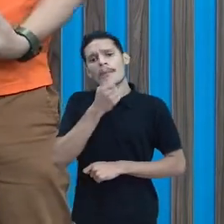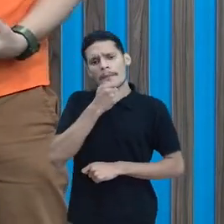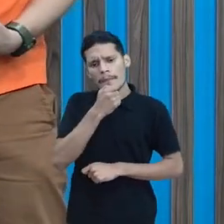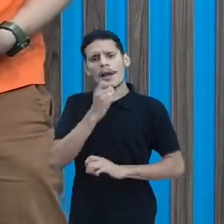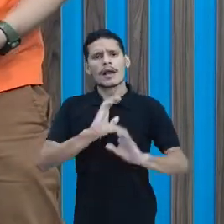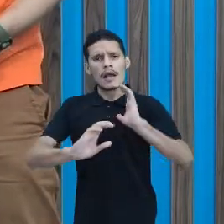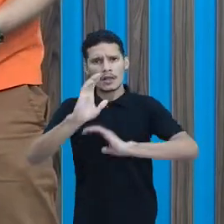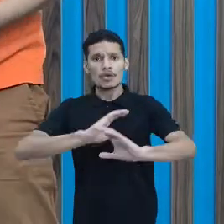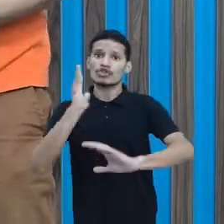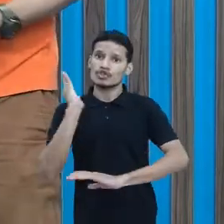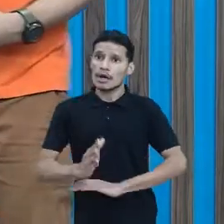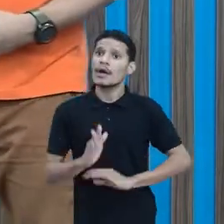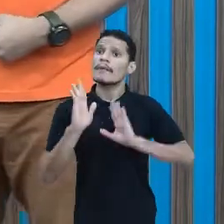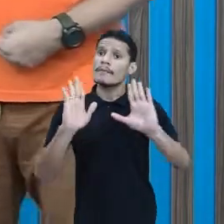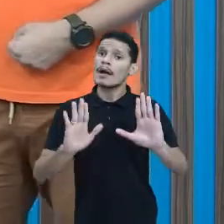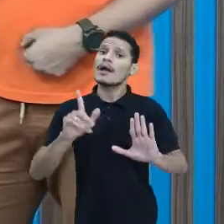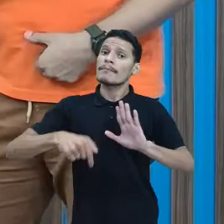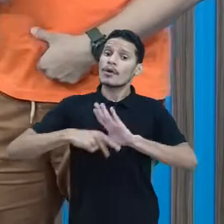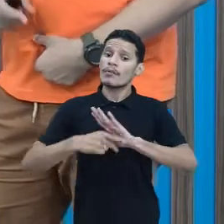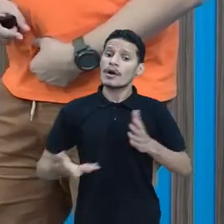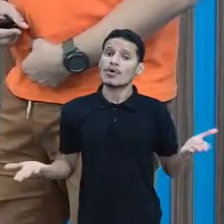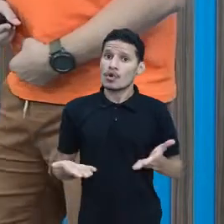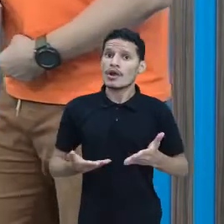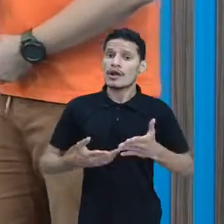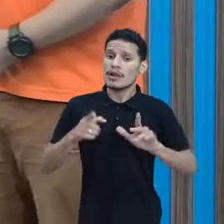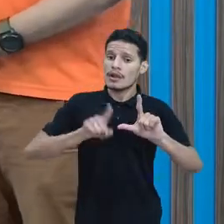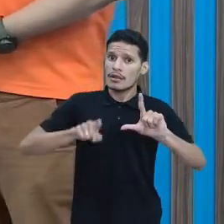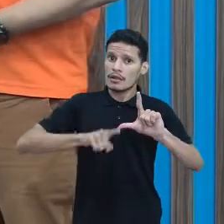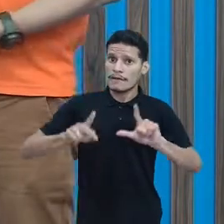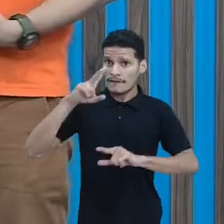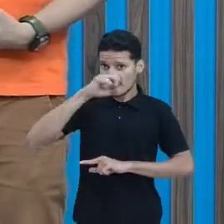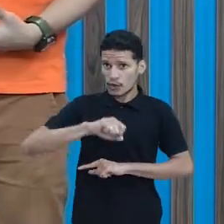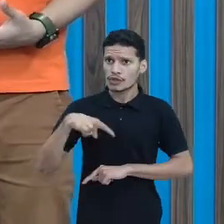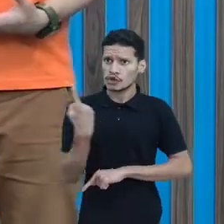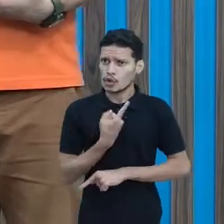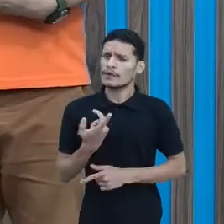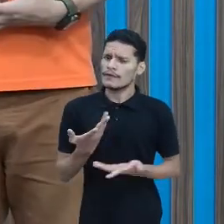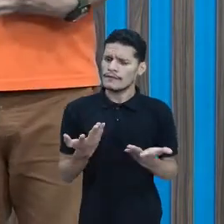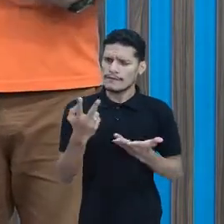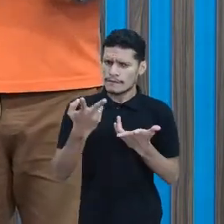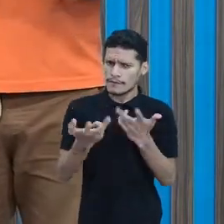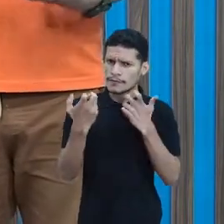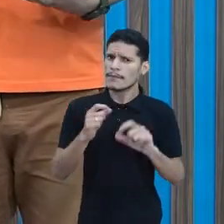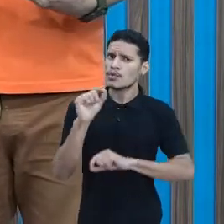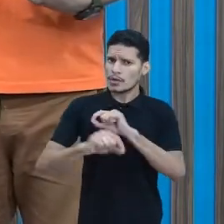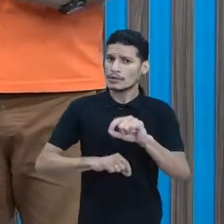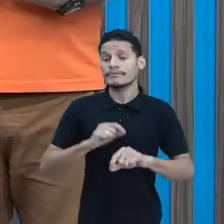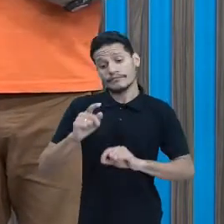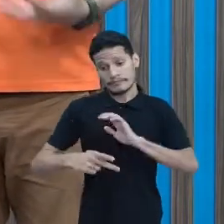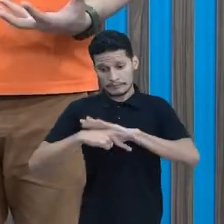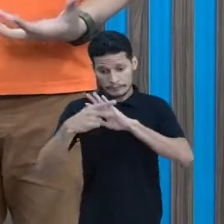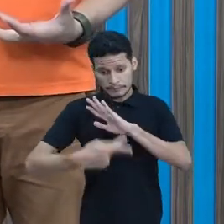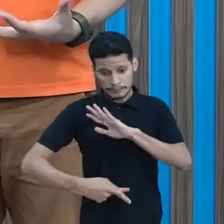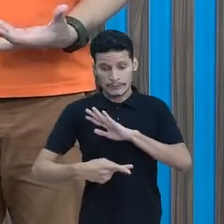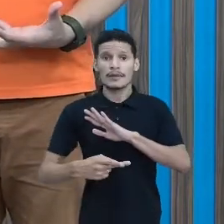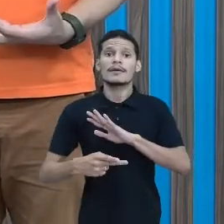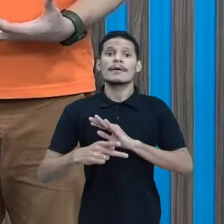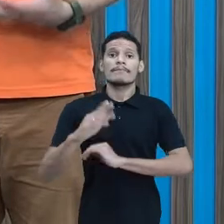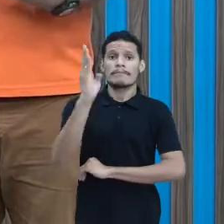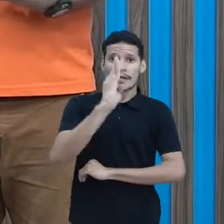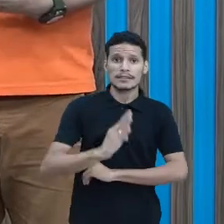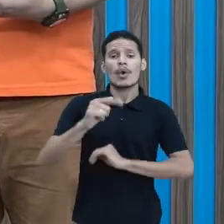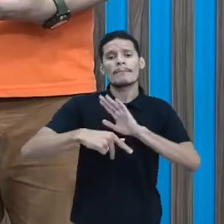muito bacana, uma letra forte, que a gente vai ver agora, tá? Algumas pessoas consideram aqui no Brasil como um hino gay,